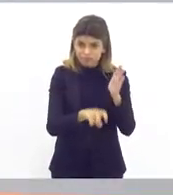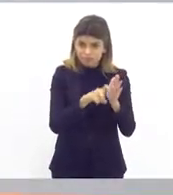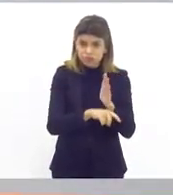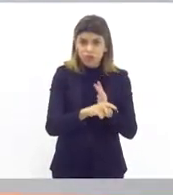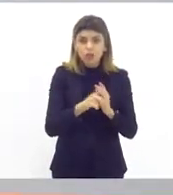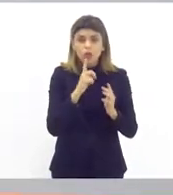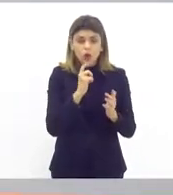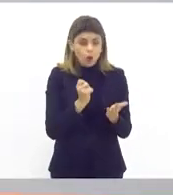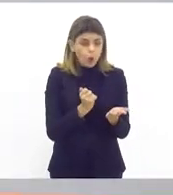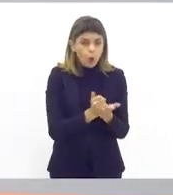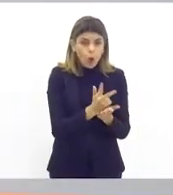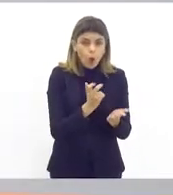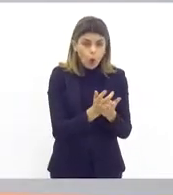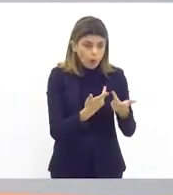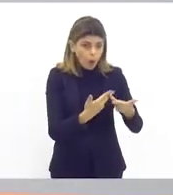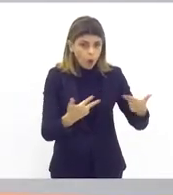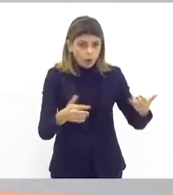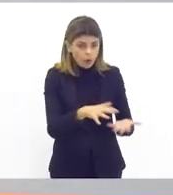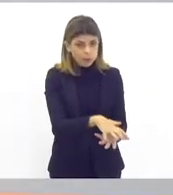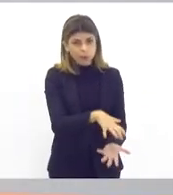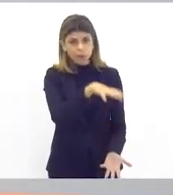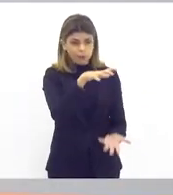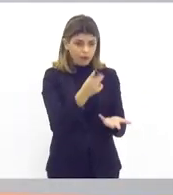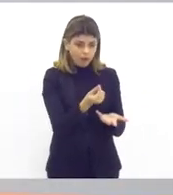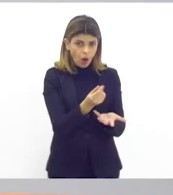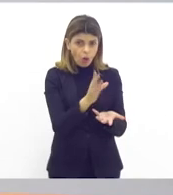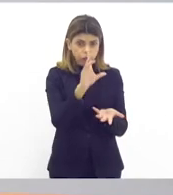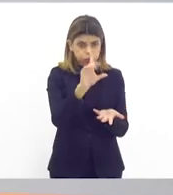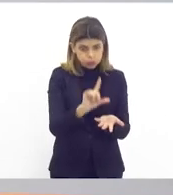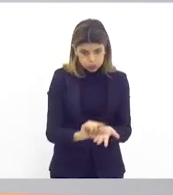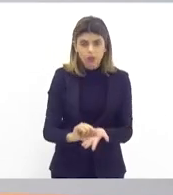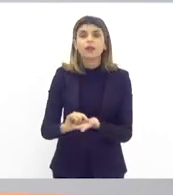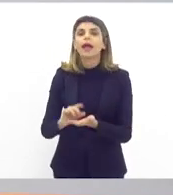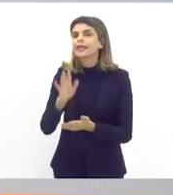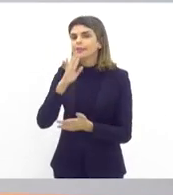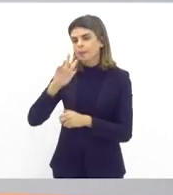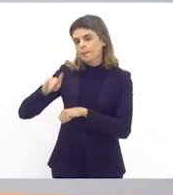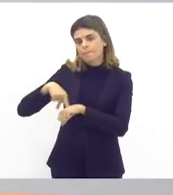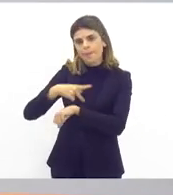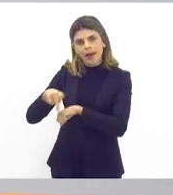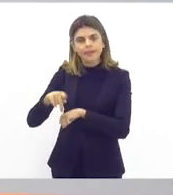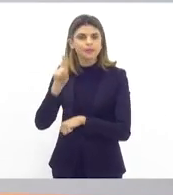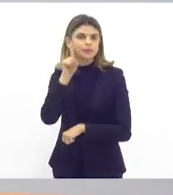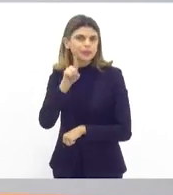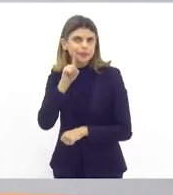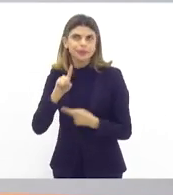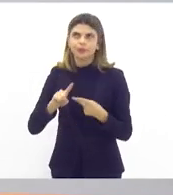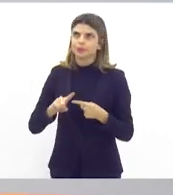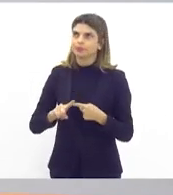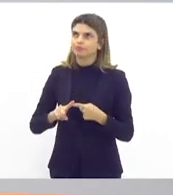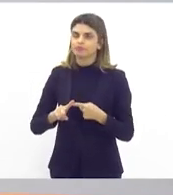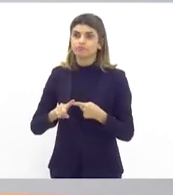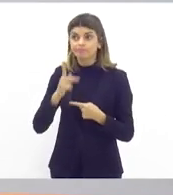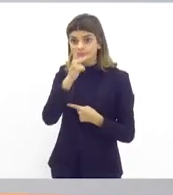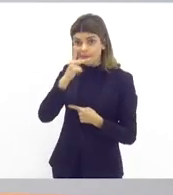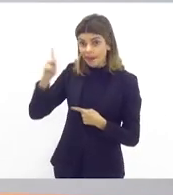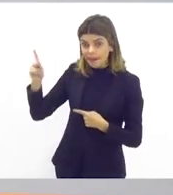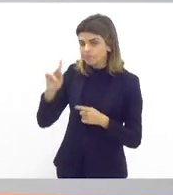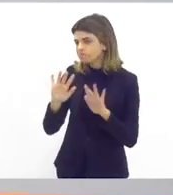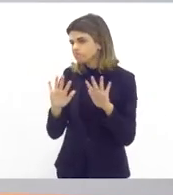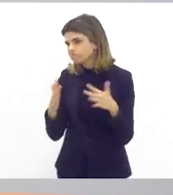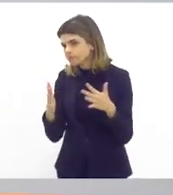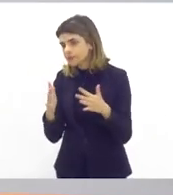consumo aqui. Né? Os países mais desenvolvidos, eu vou dar um exemplo aqui, os Estados Unidos, ele, em